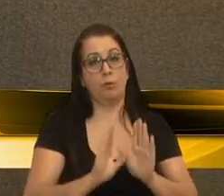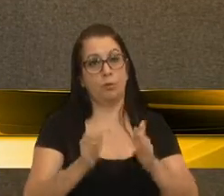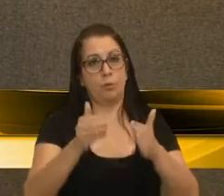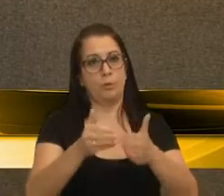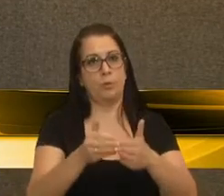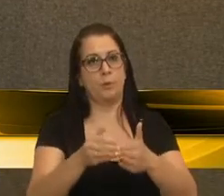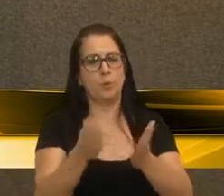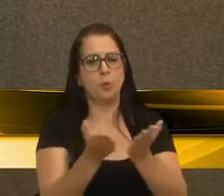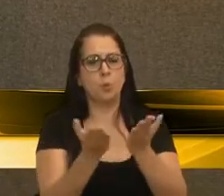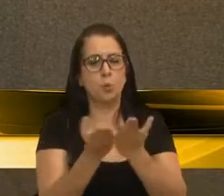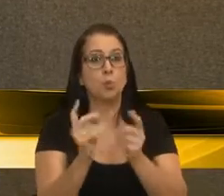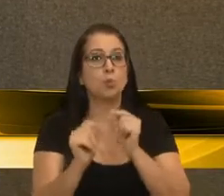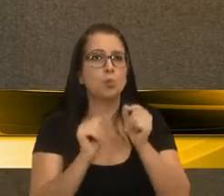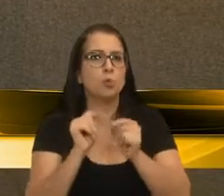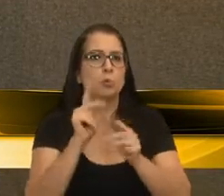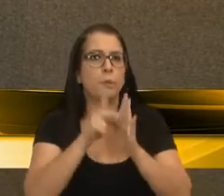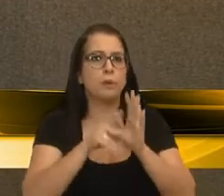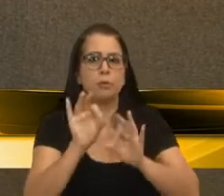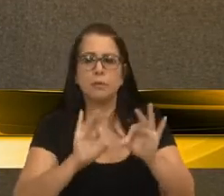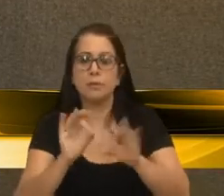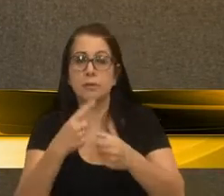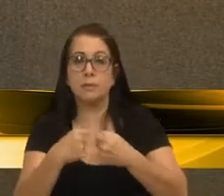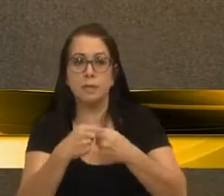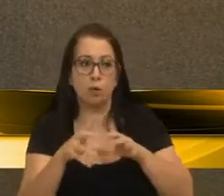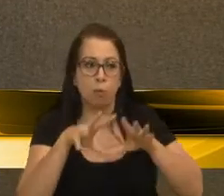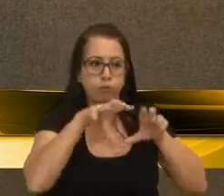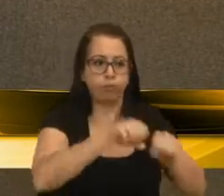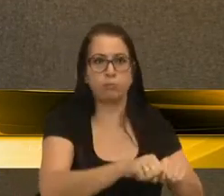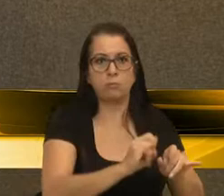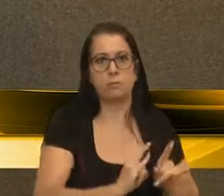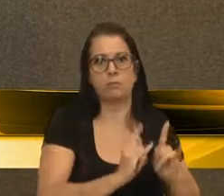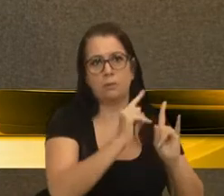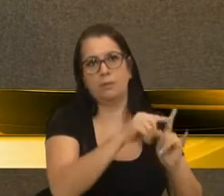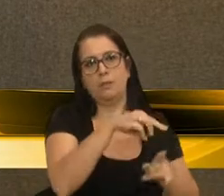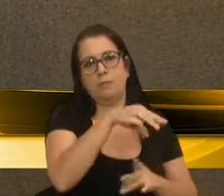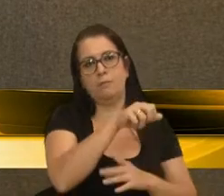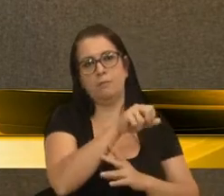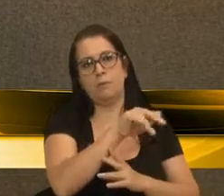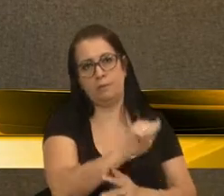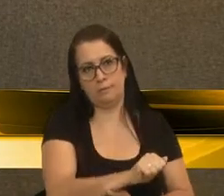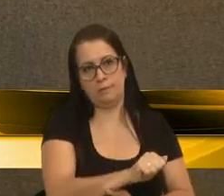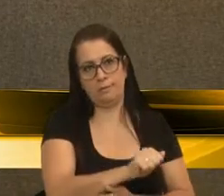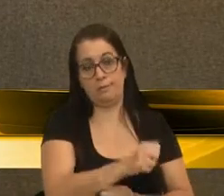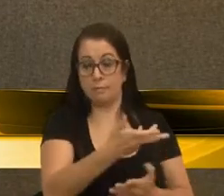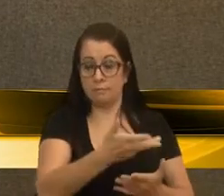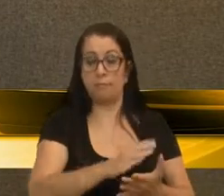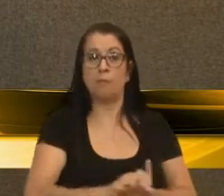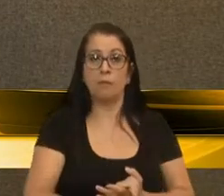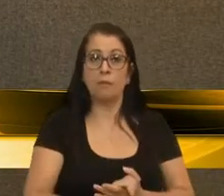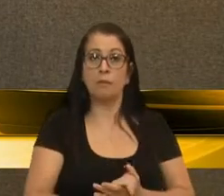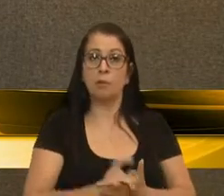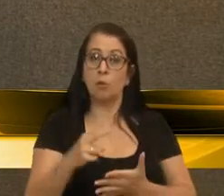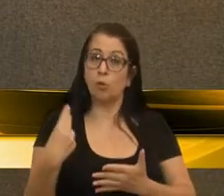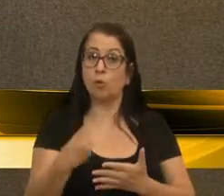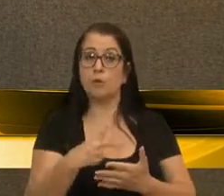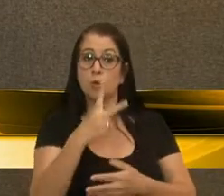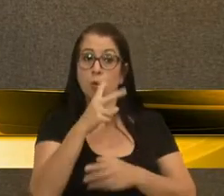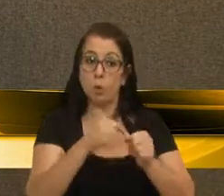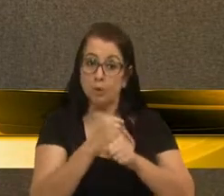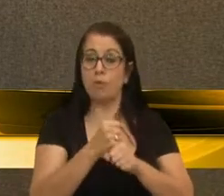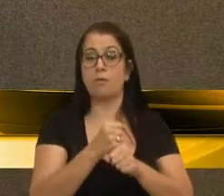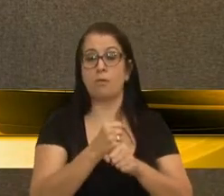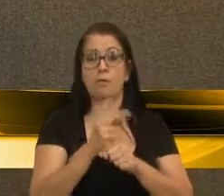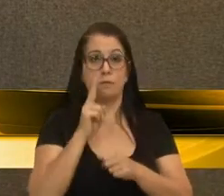que estudou ali o plano diretor de ocupação da Maesa. Então, nós estamos há